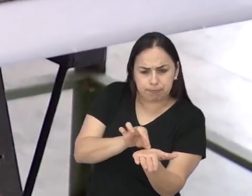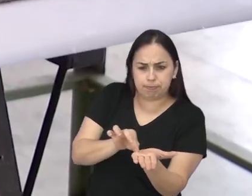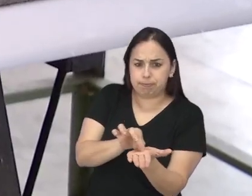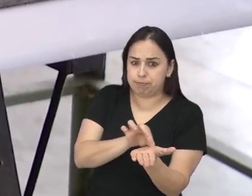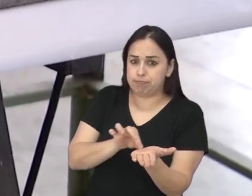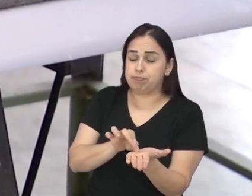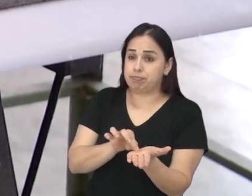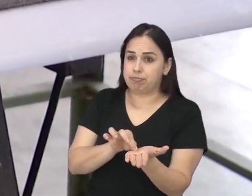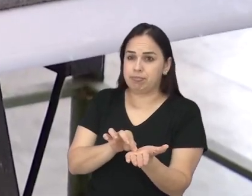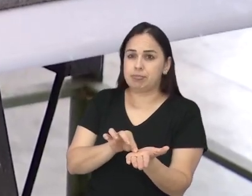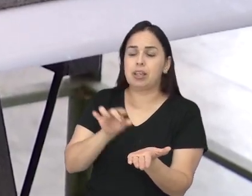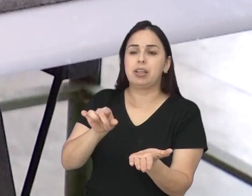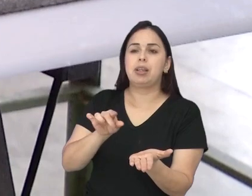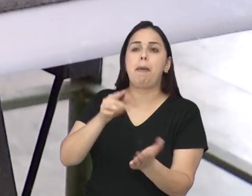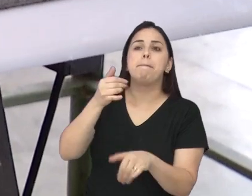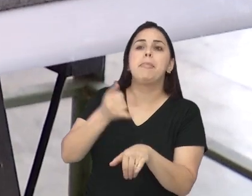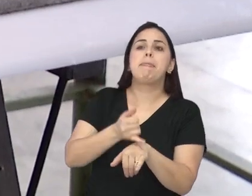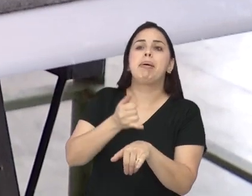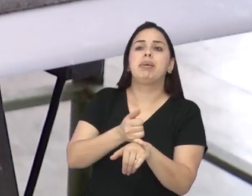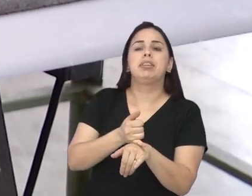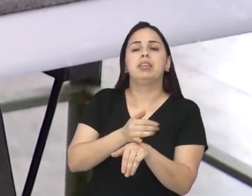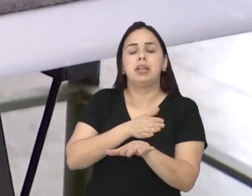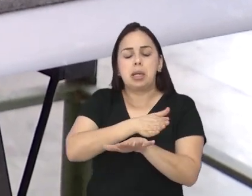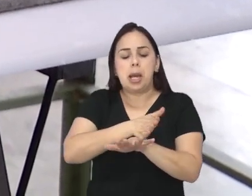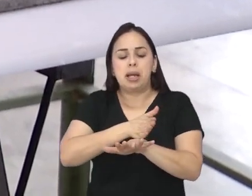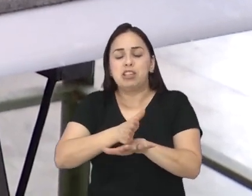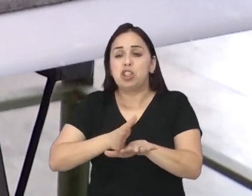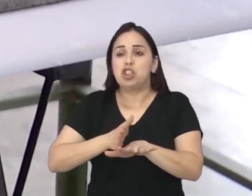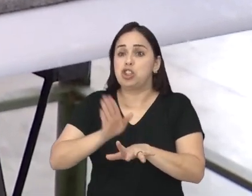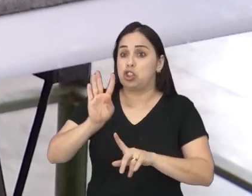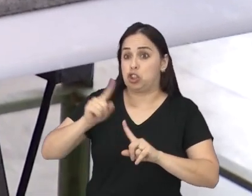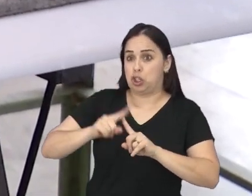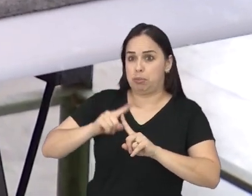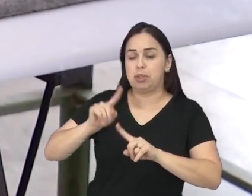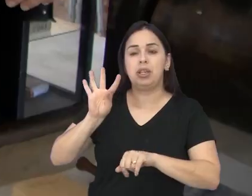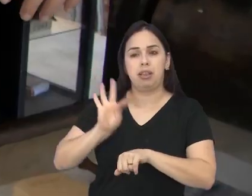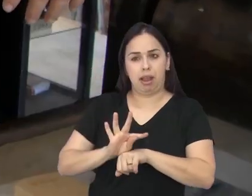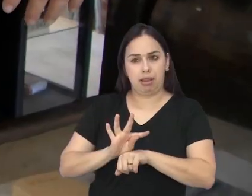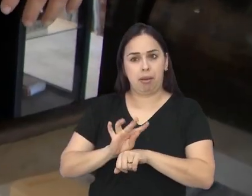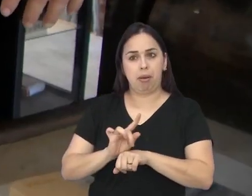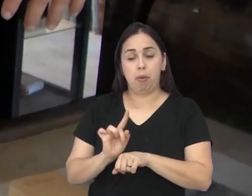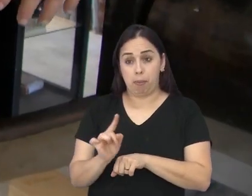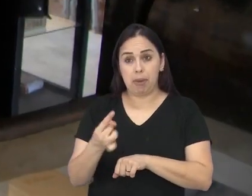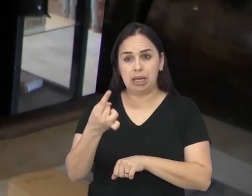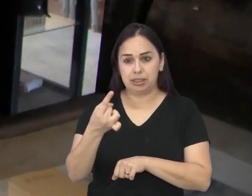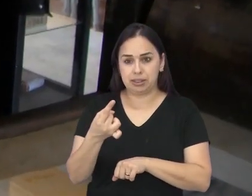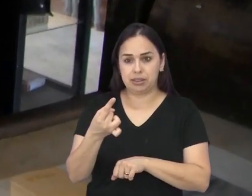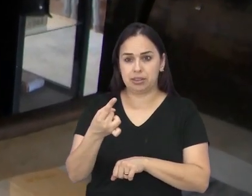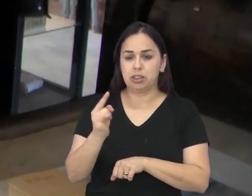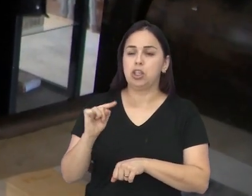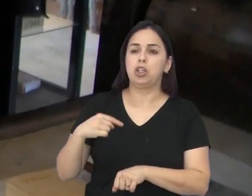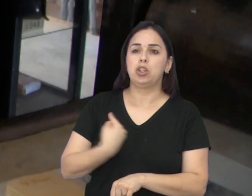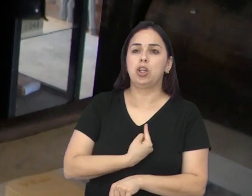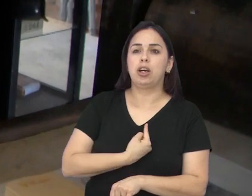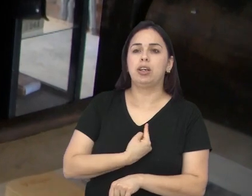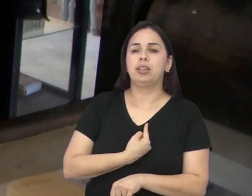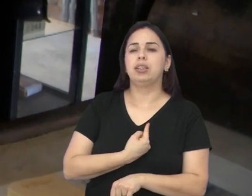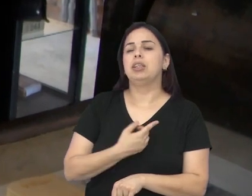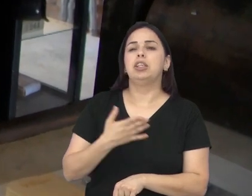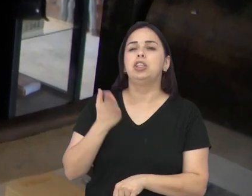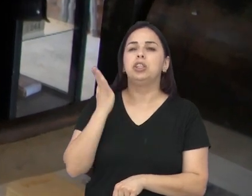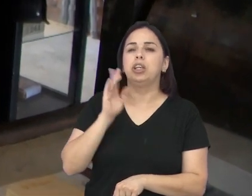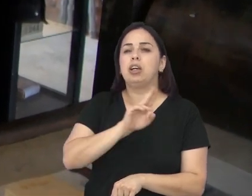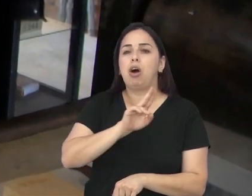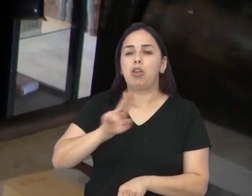E a gravura em metal, ela se divide em algumas técnicas dentro do metal. Uma delas é o que nós chamamos de água